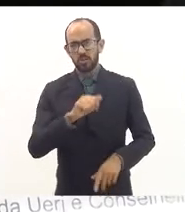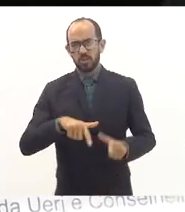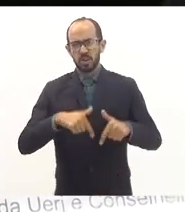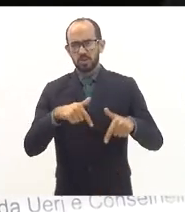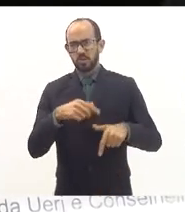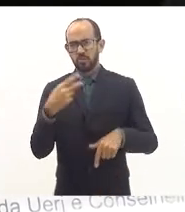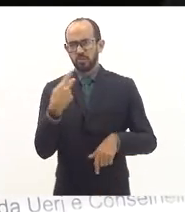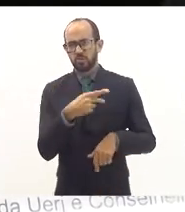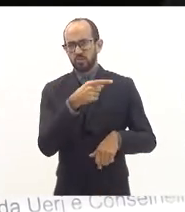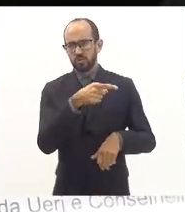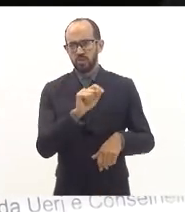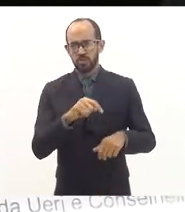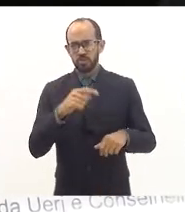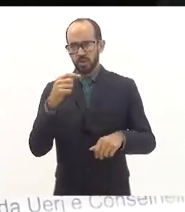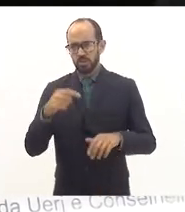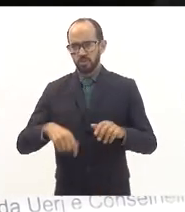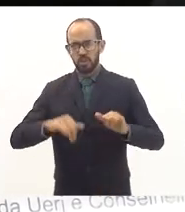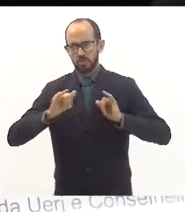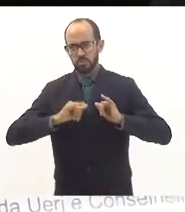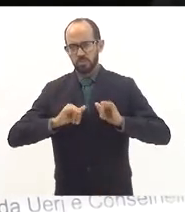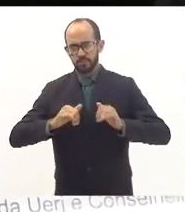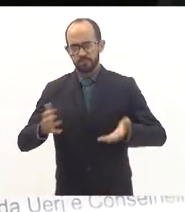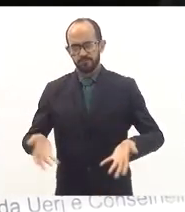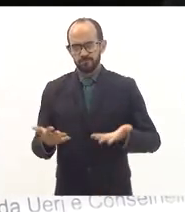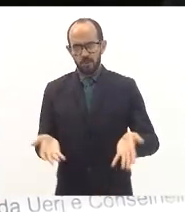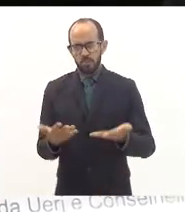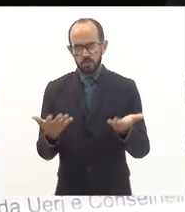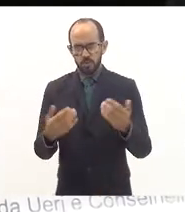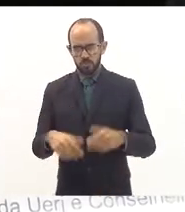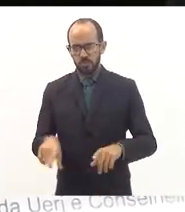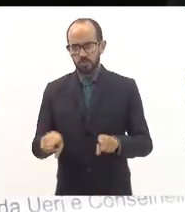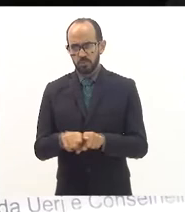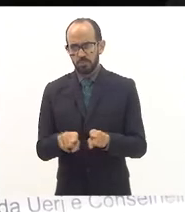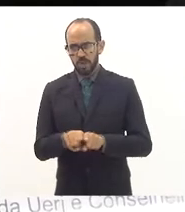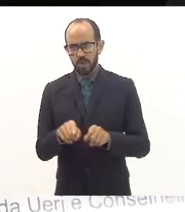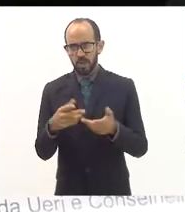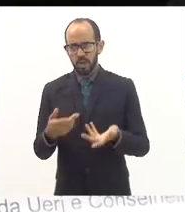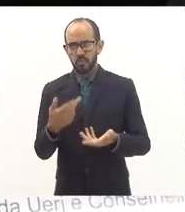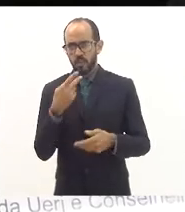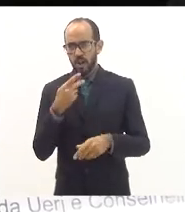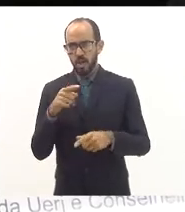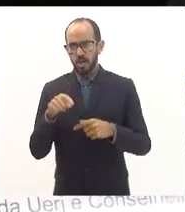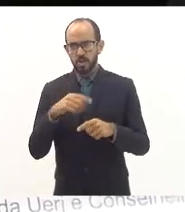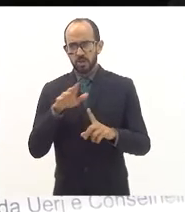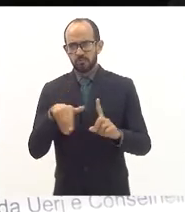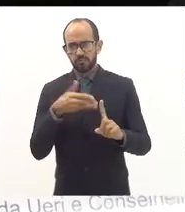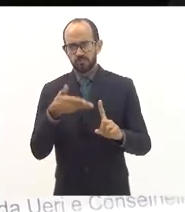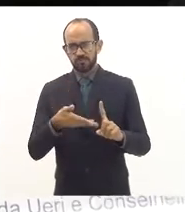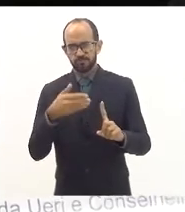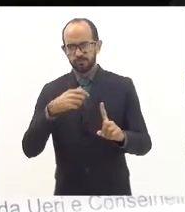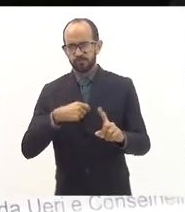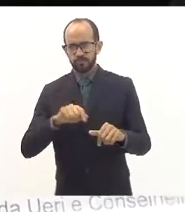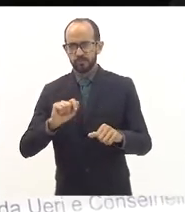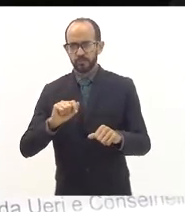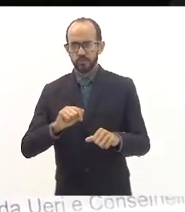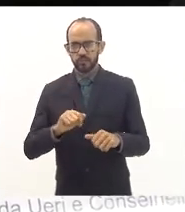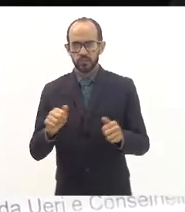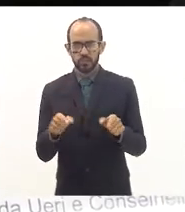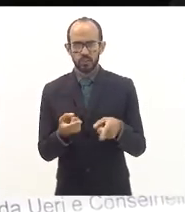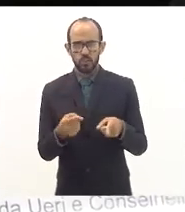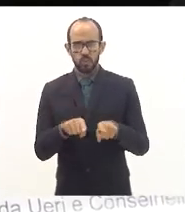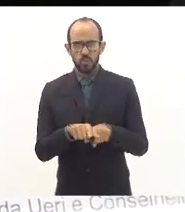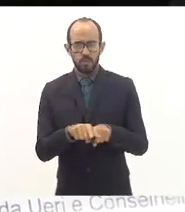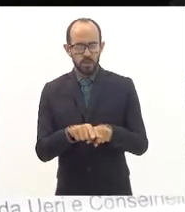iniciativa, sob a sua promoção. E quero dizer que tenho muita honra em ser seu companheiro